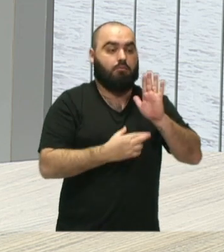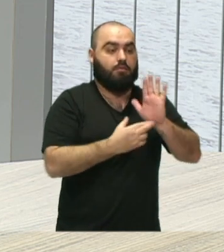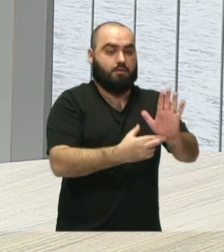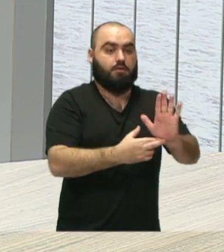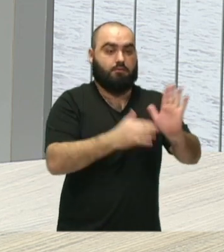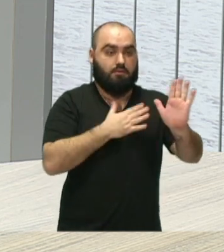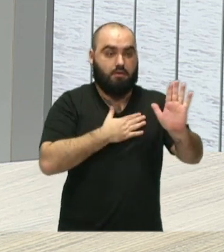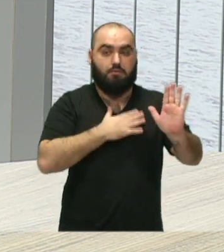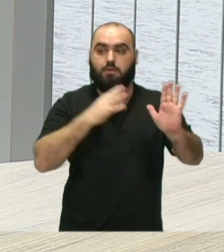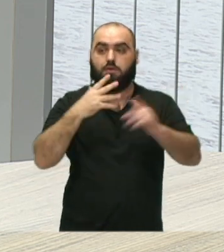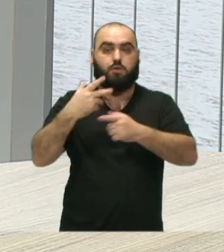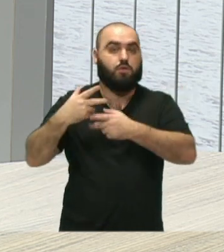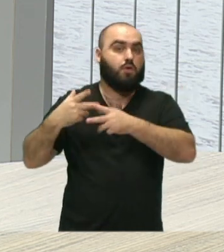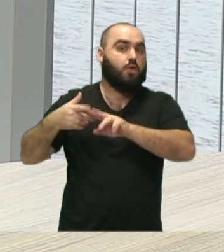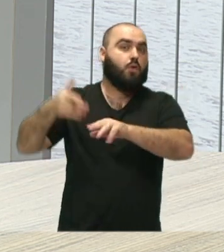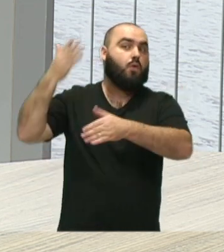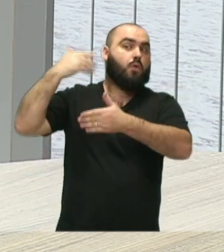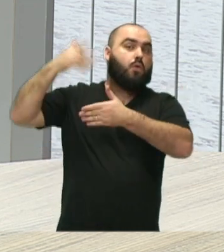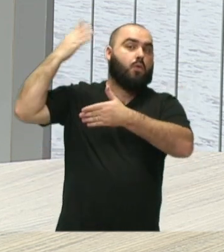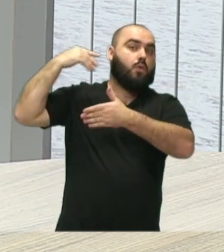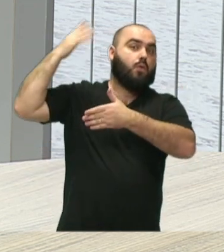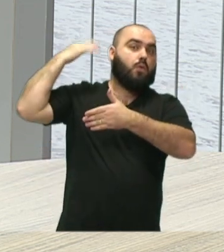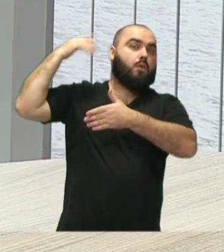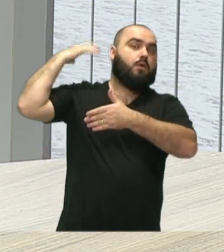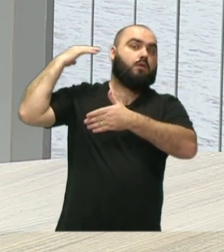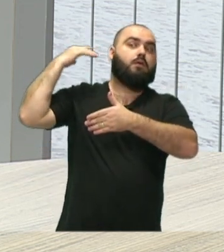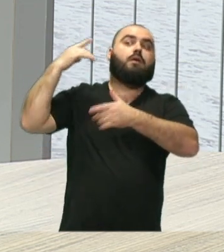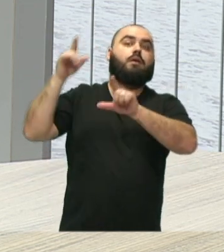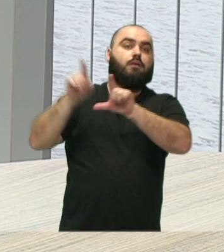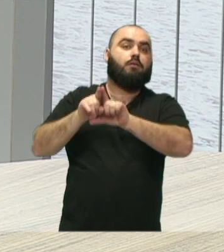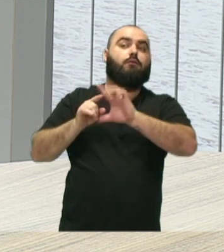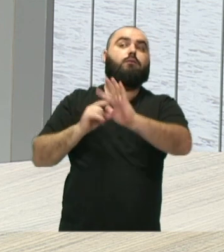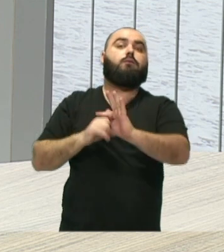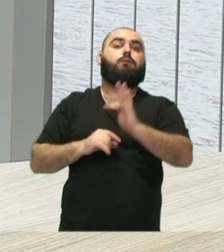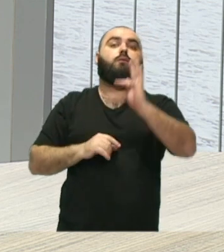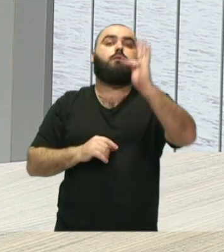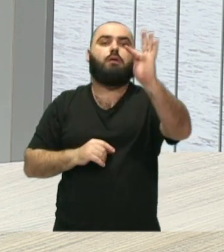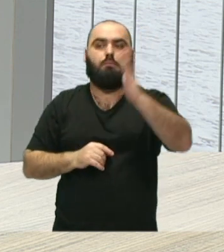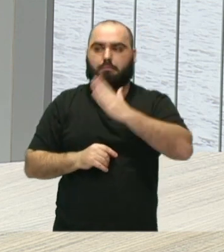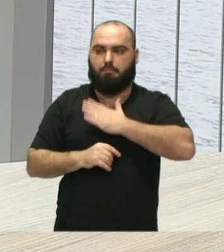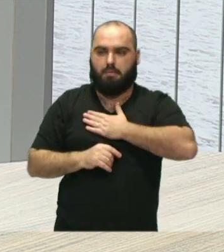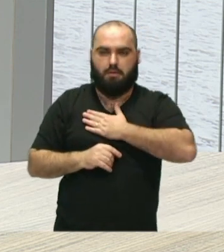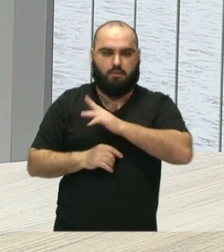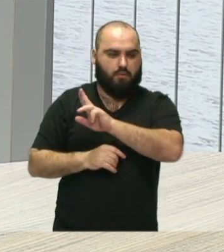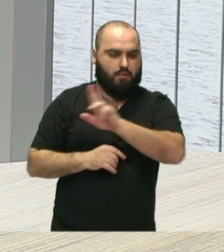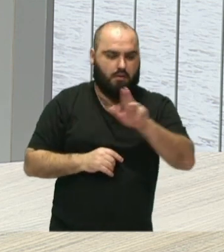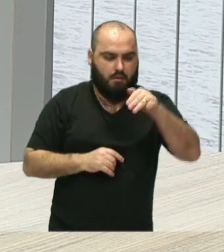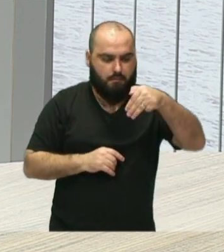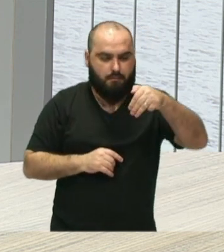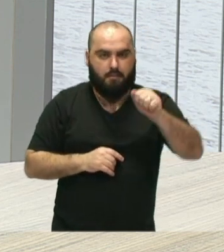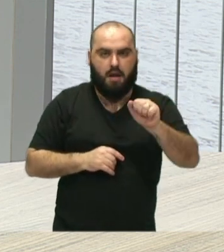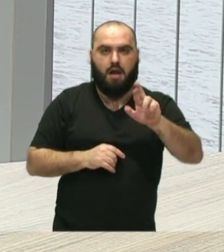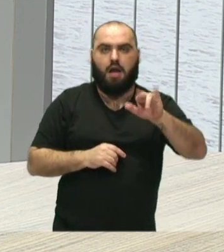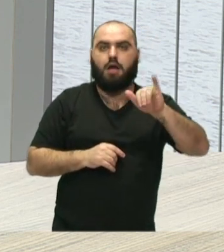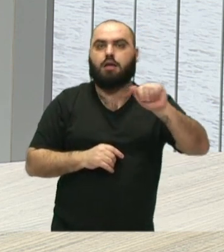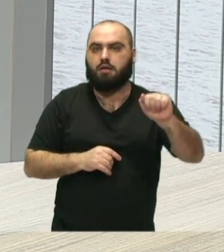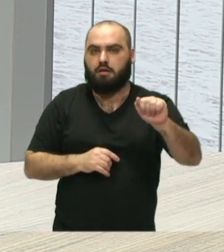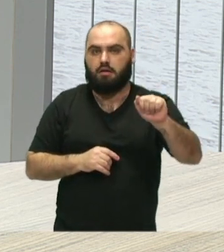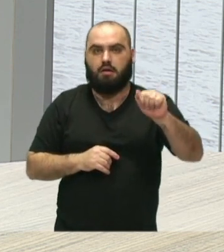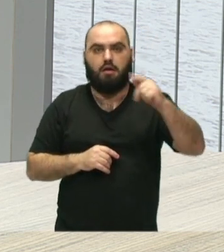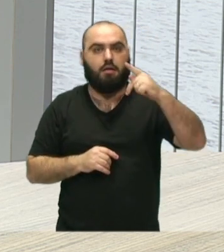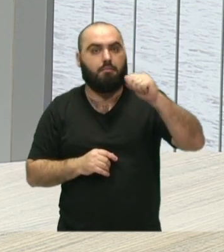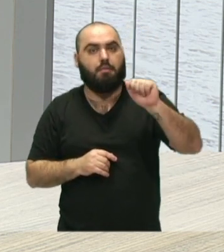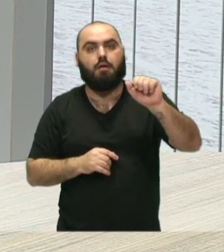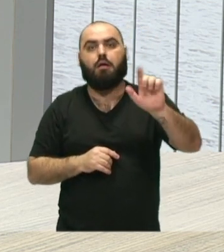uma ancestralidade e por todo um futuro que estava por vir. Não era só o meu nome, Maria Paulina, porque eu tenho plena consciência de que